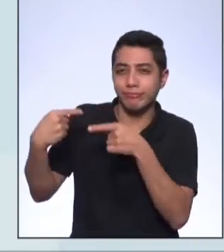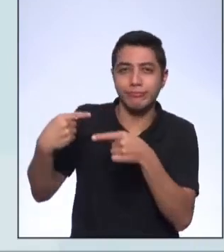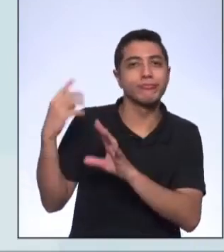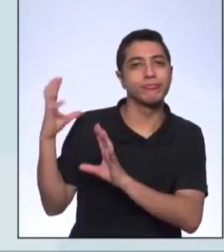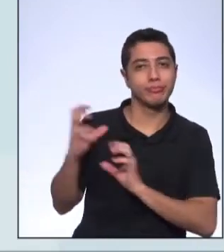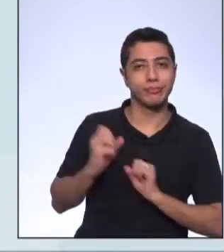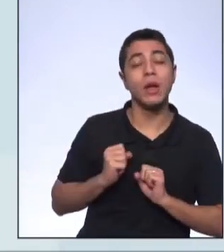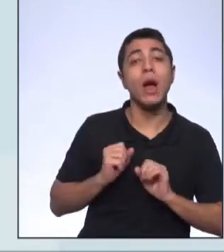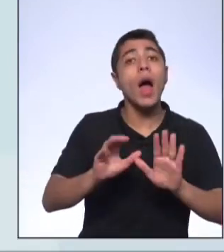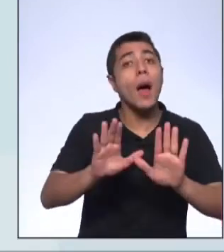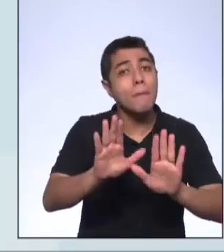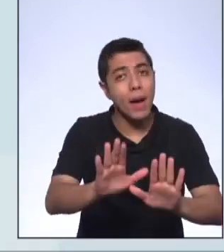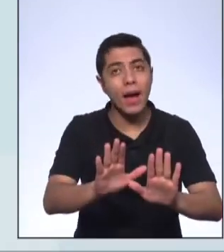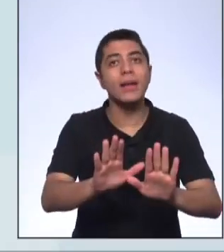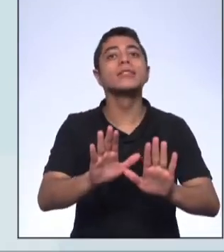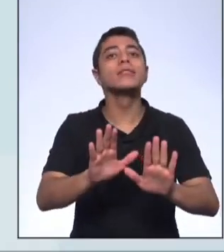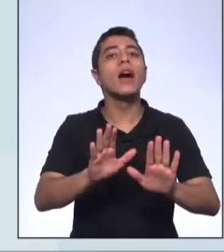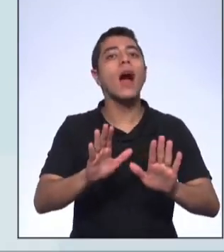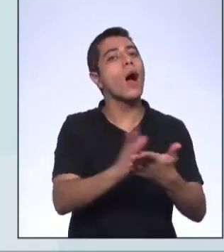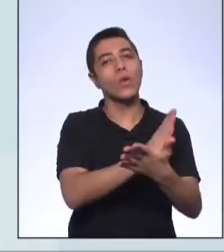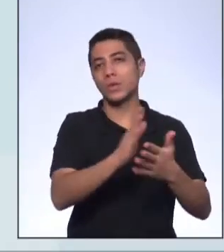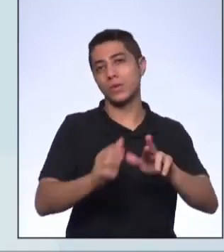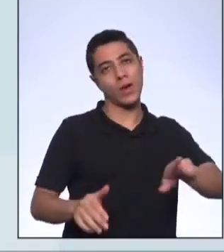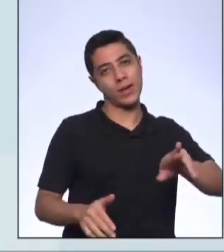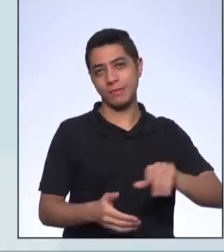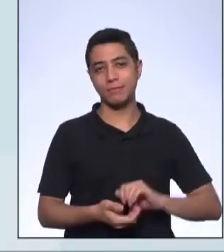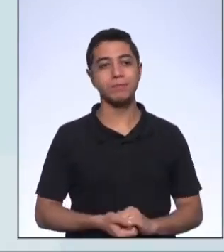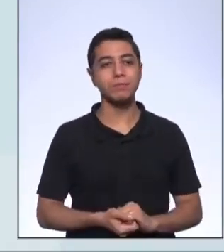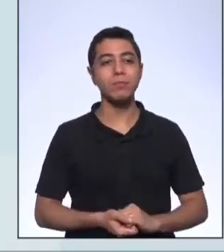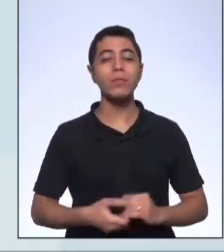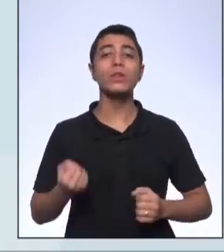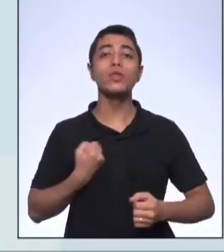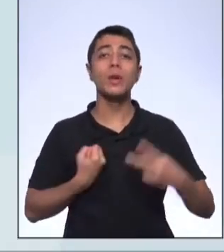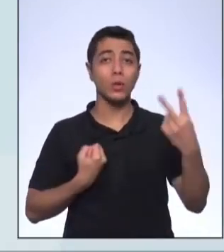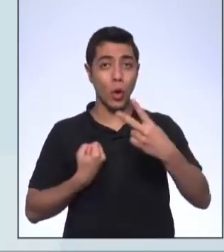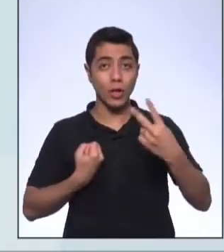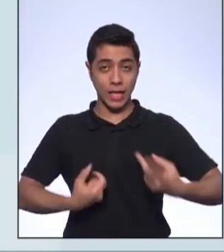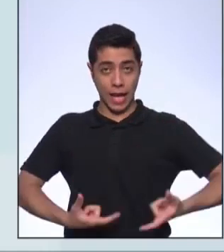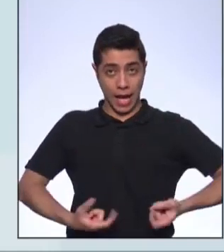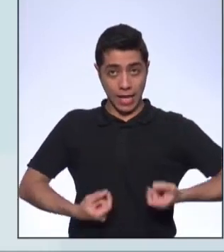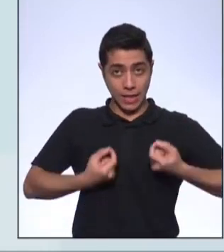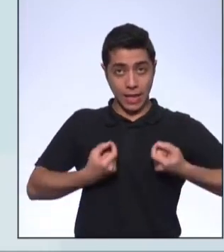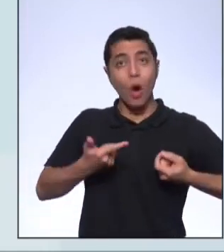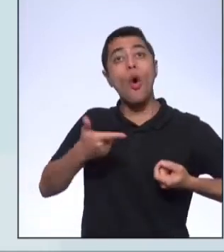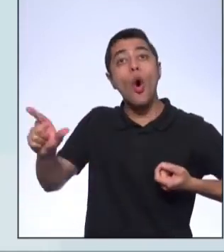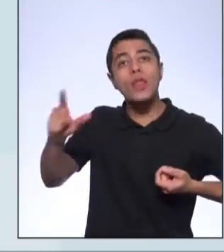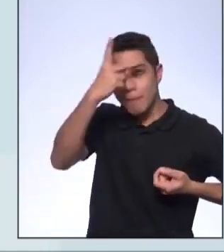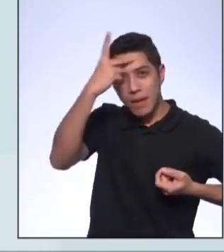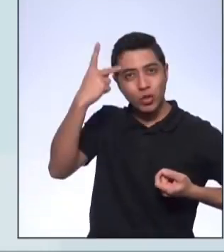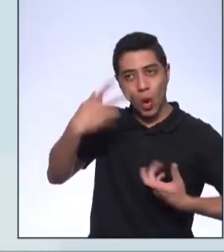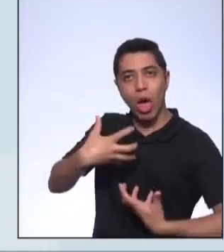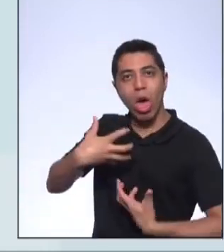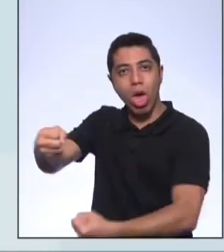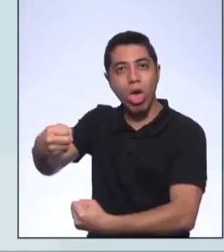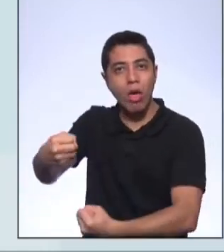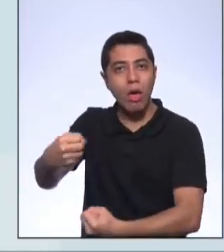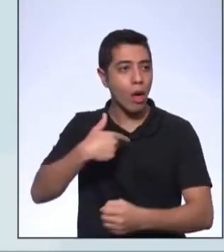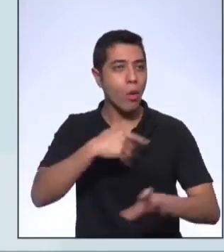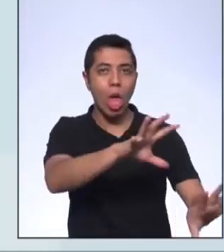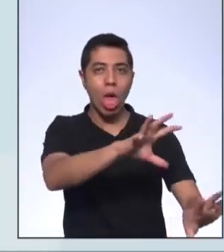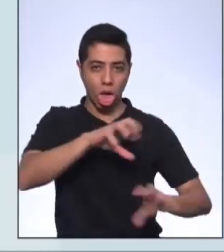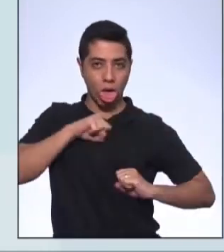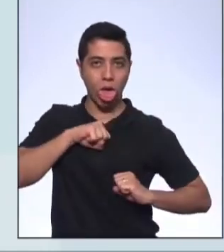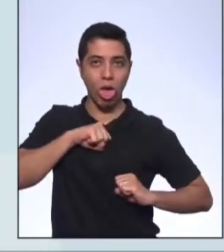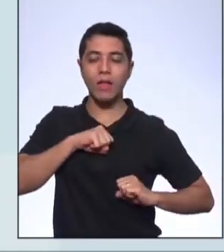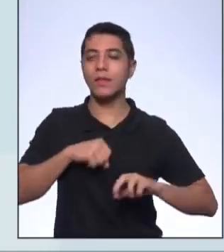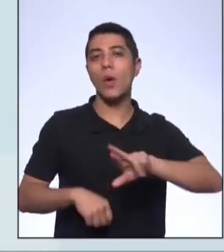pessoal, ninguém vai pegar câncer de outra pessoa. Né? O câncer ele não é contagioso, mas ele pode ser prevenido. Tá?